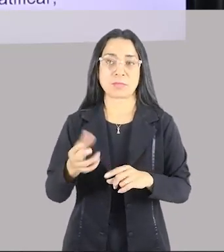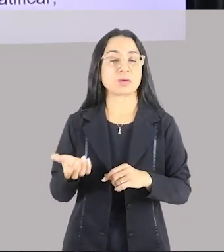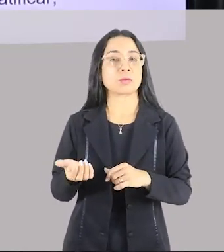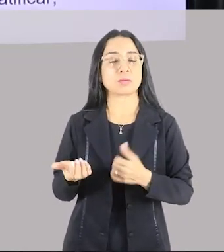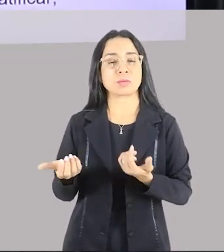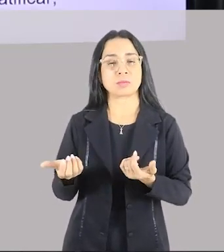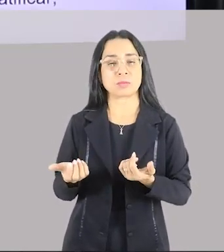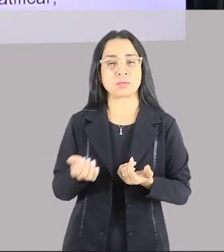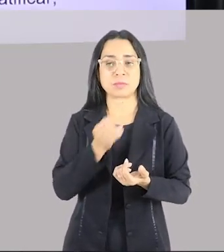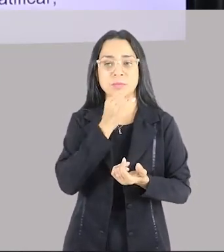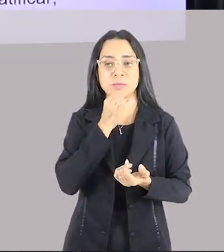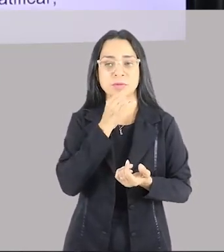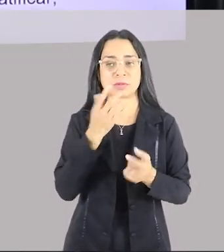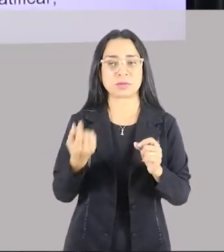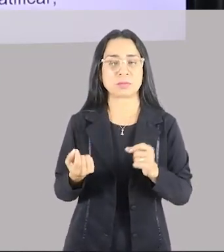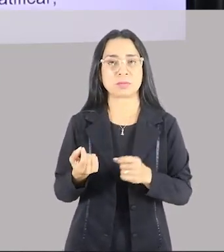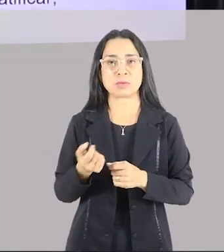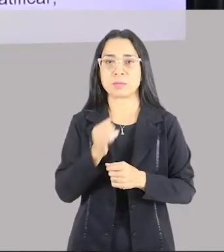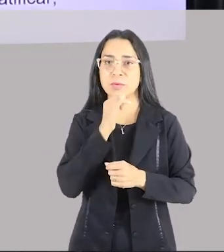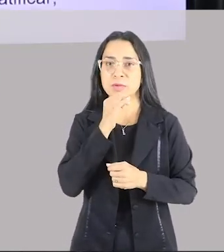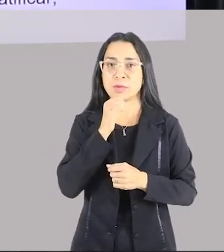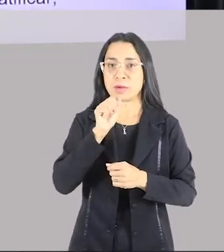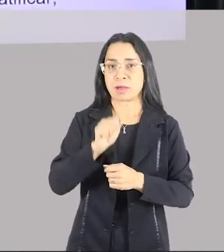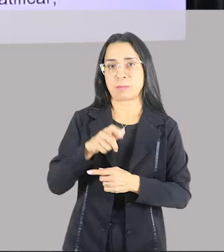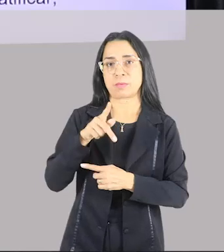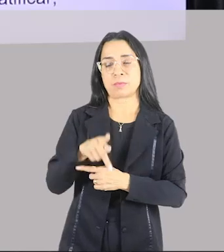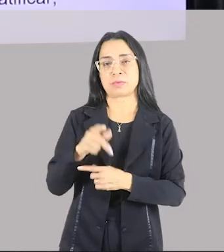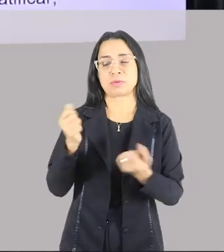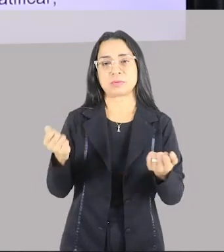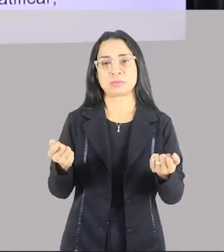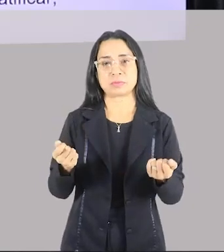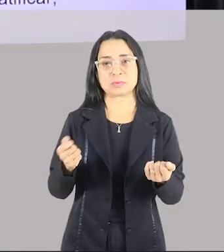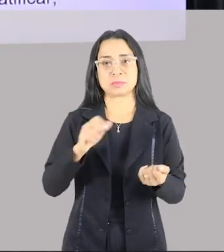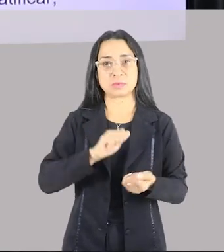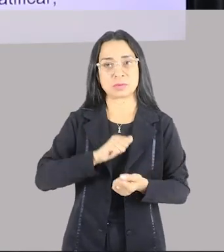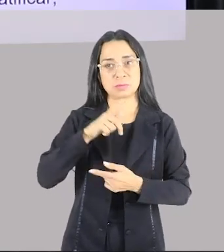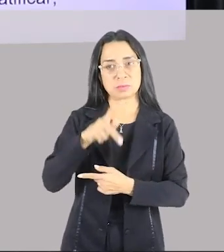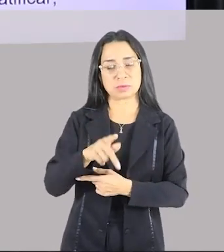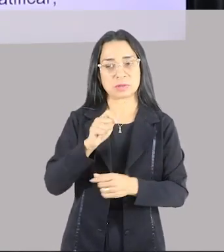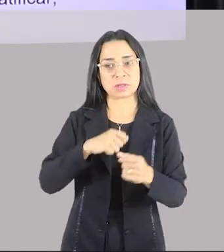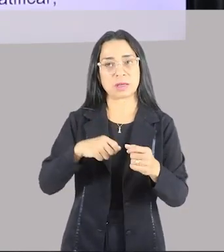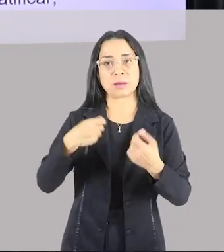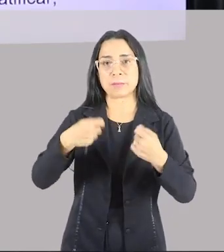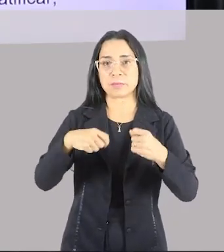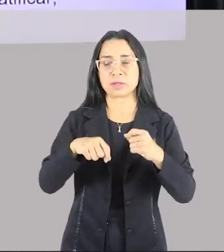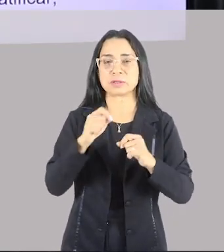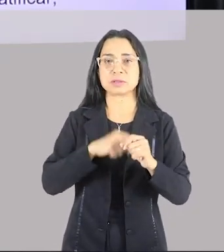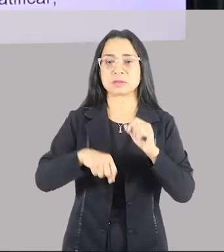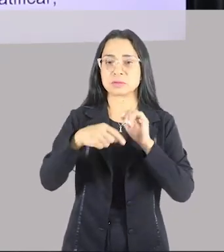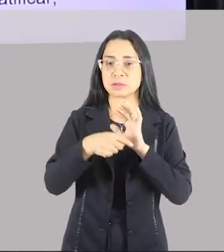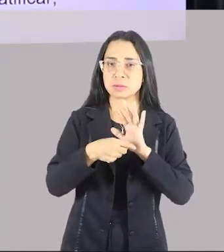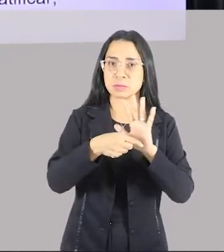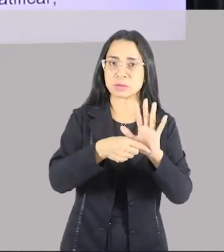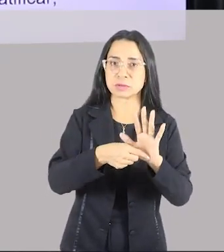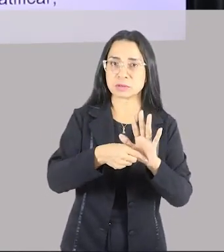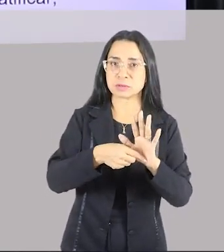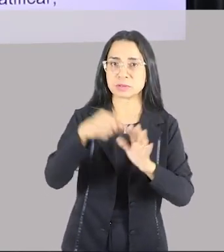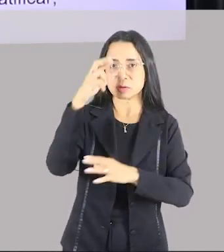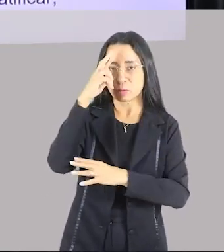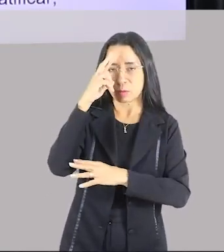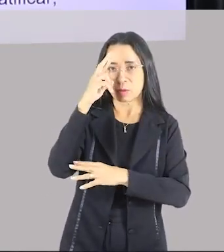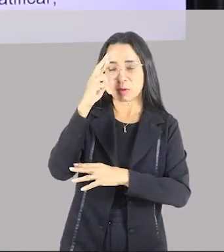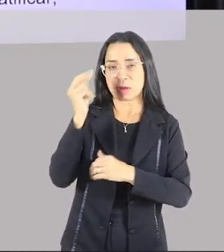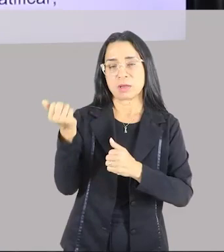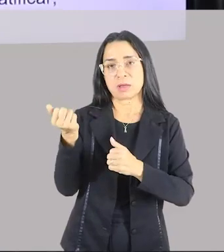como exemplo clássico a ser cobrado a aposentadoria. Para se aposentar, precisa da manifestação do gestor do órgão